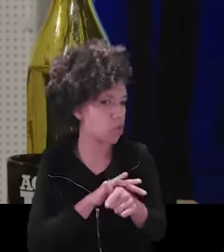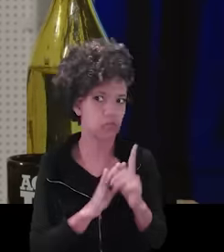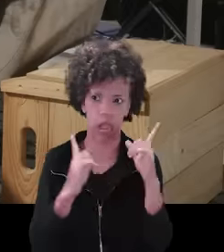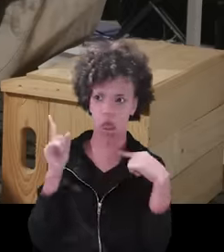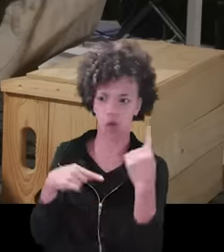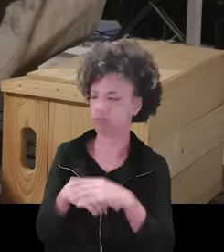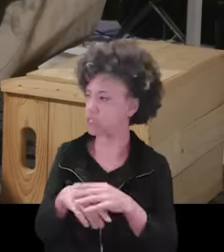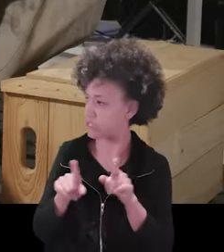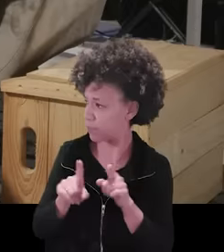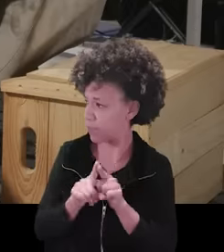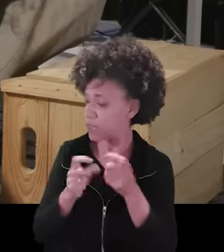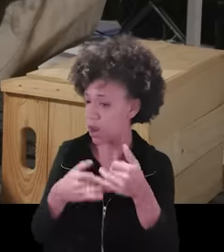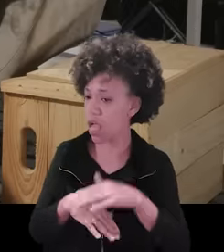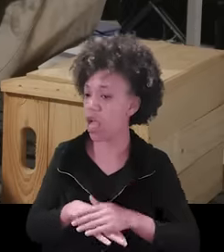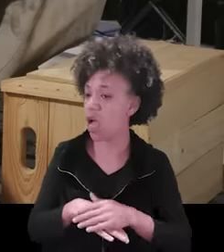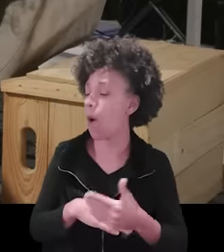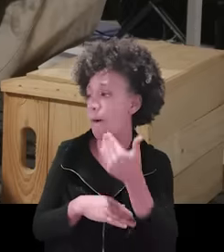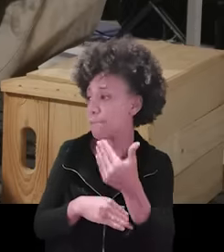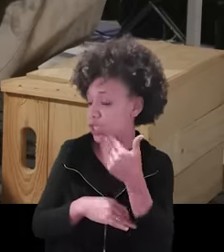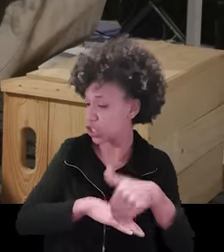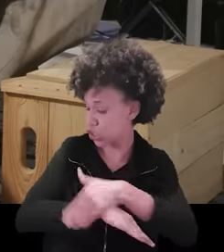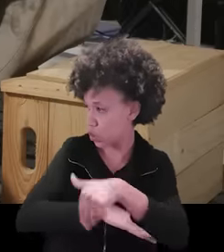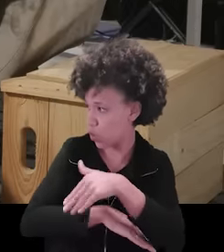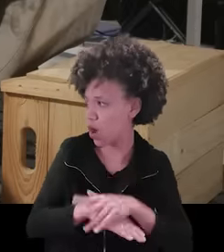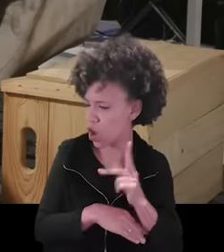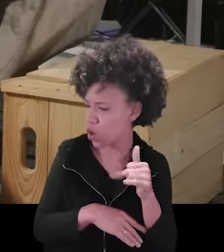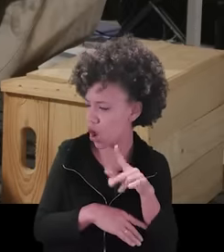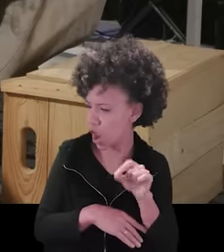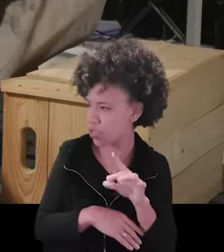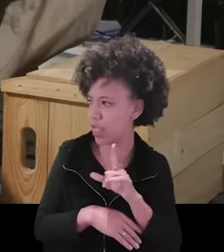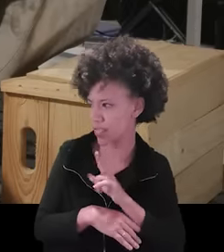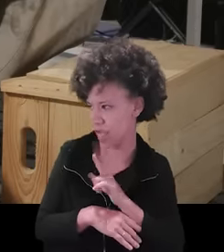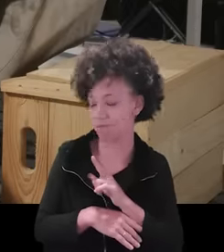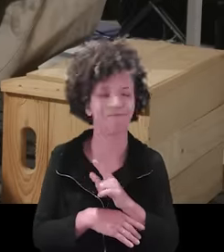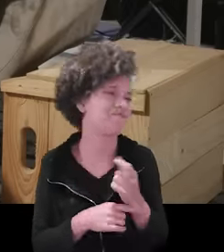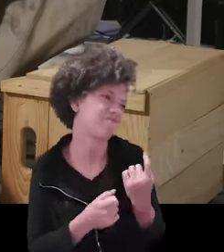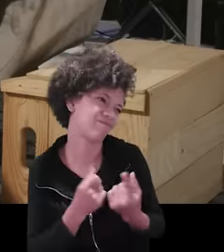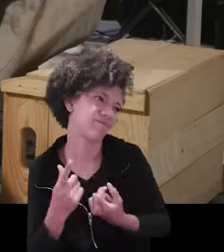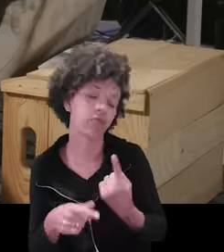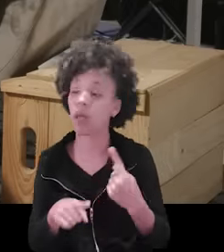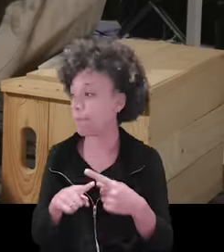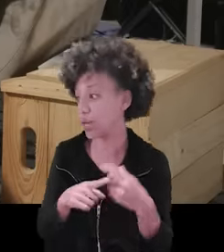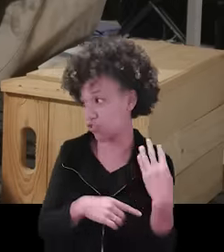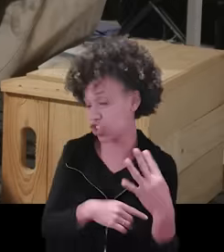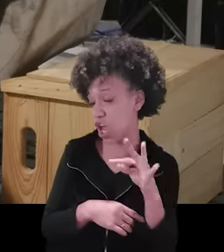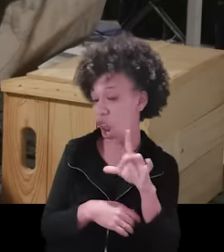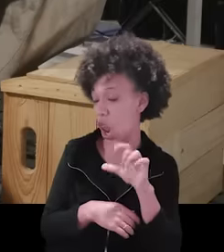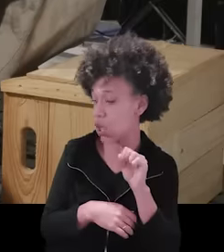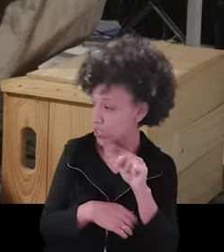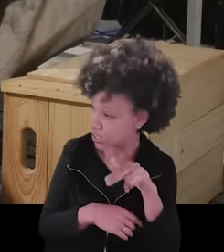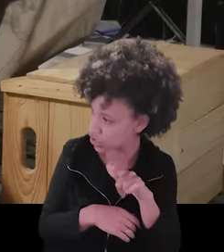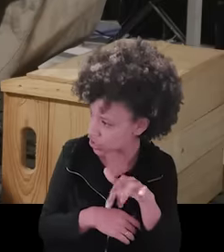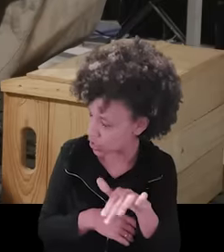nora com isso sabe vamos falar sobre os moradores de rua em Orlando tem bastante sim é porque eu fui para Los Angeles